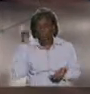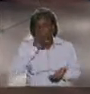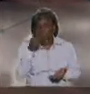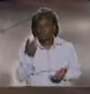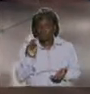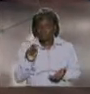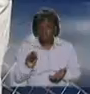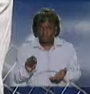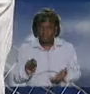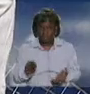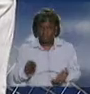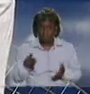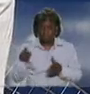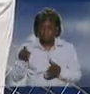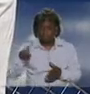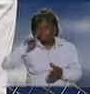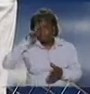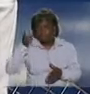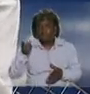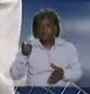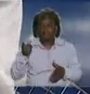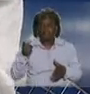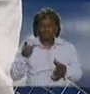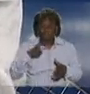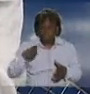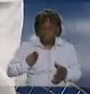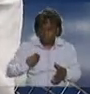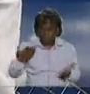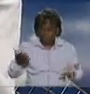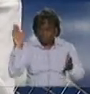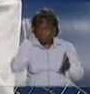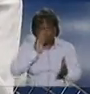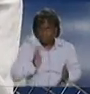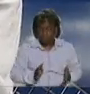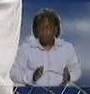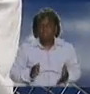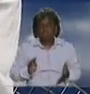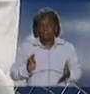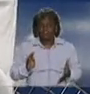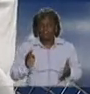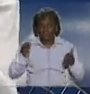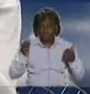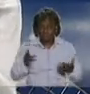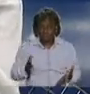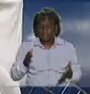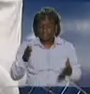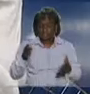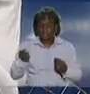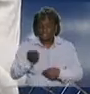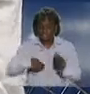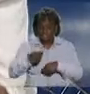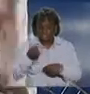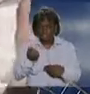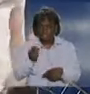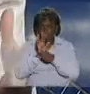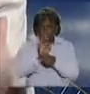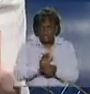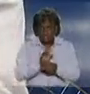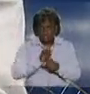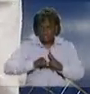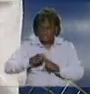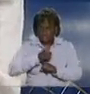investir? É que as iniciativas presentes hoje no Brasil de negócios sociais, que a gente chama de negócios de impacto, como nos